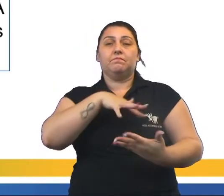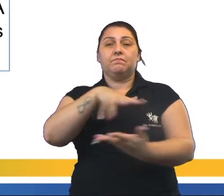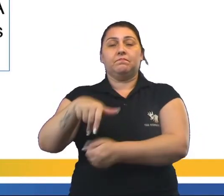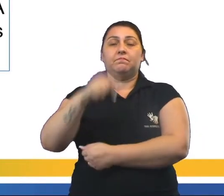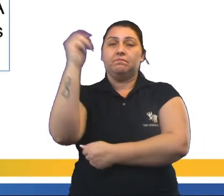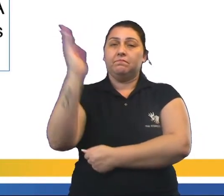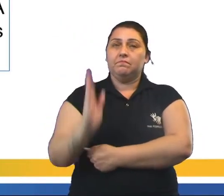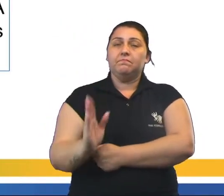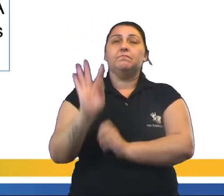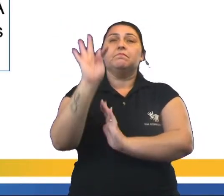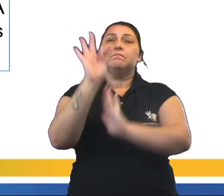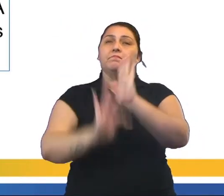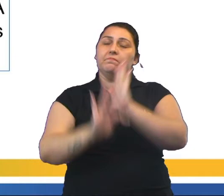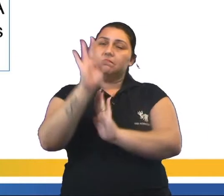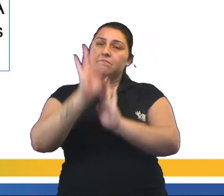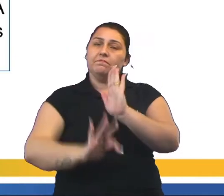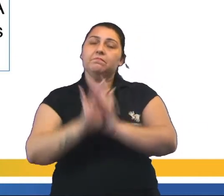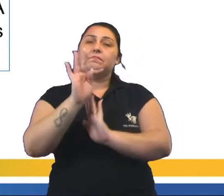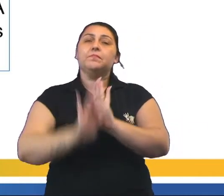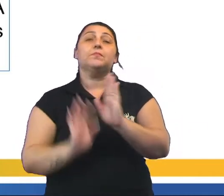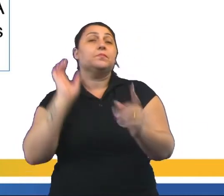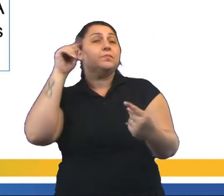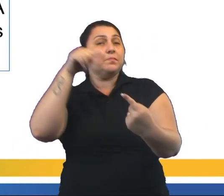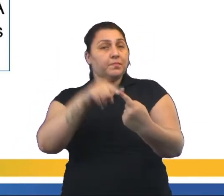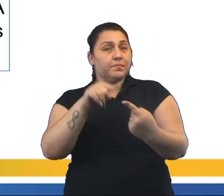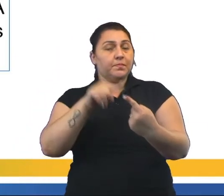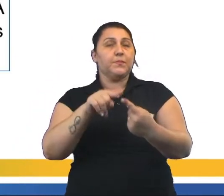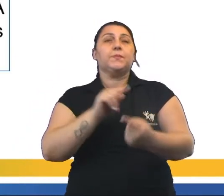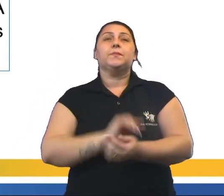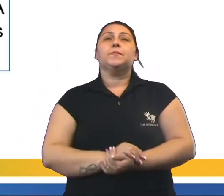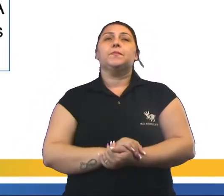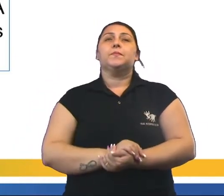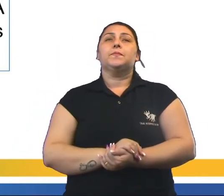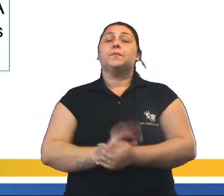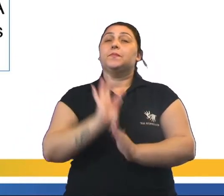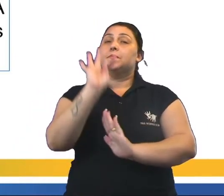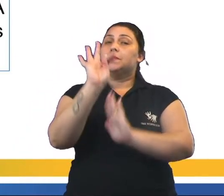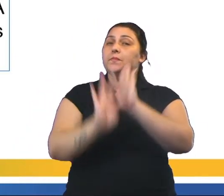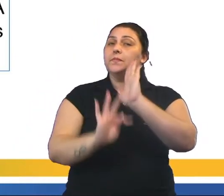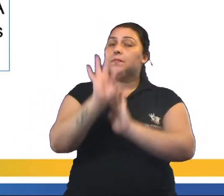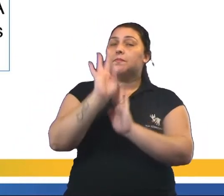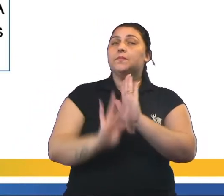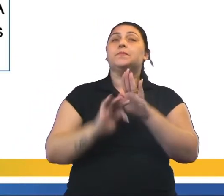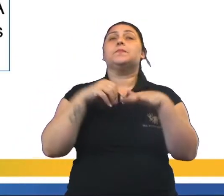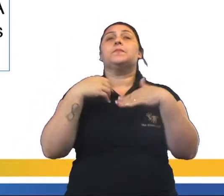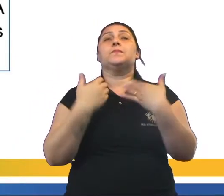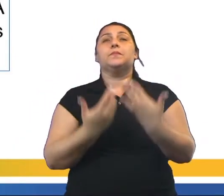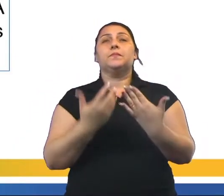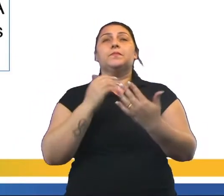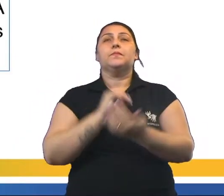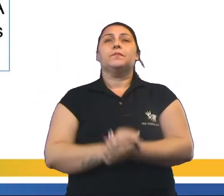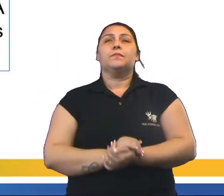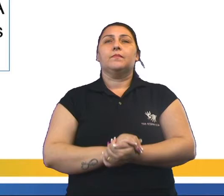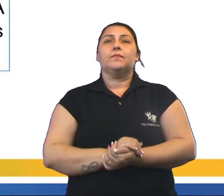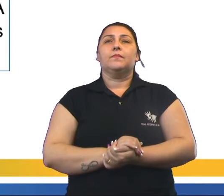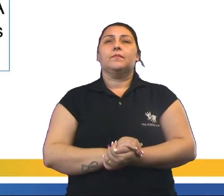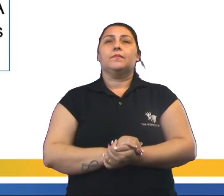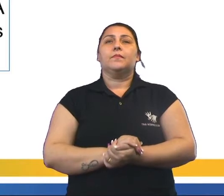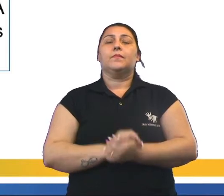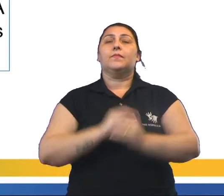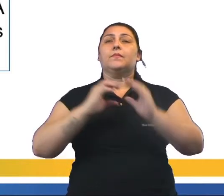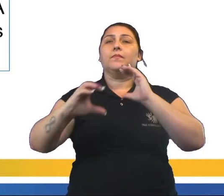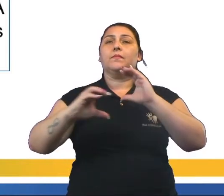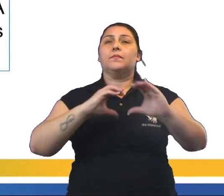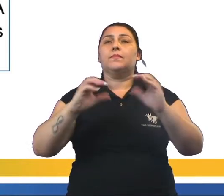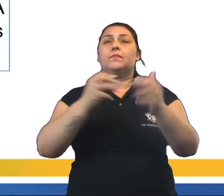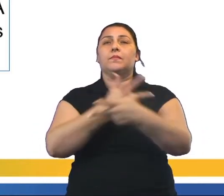mundo. Então, esse texto ele cumpre com a sua finalidade. Esses textos, eles são veiculados nos meios